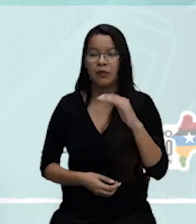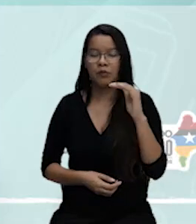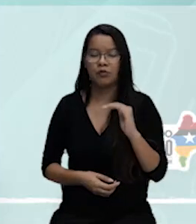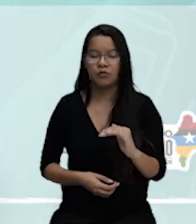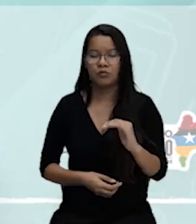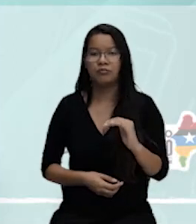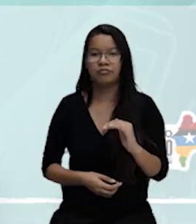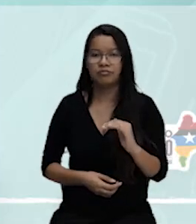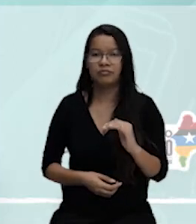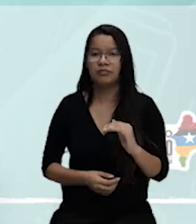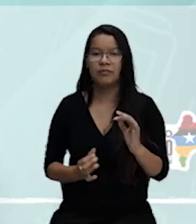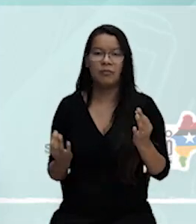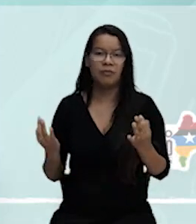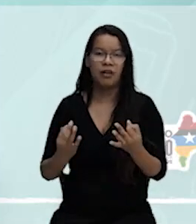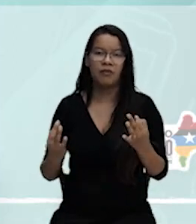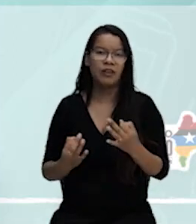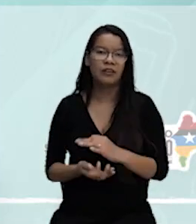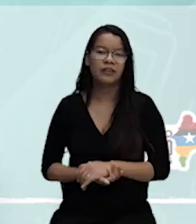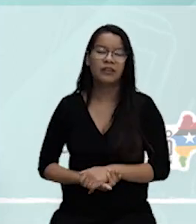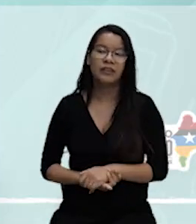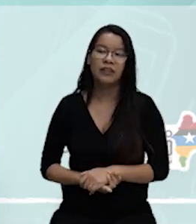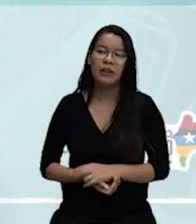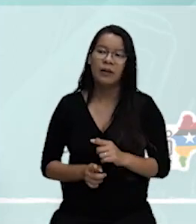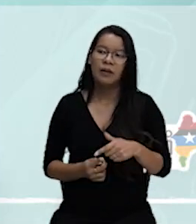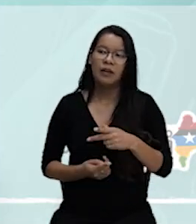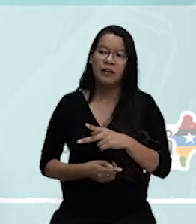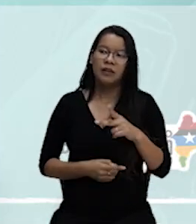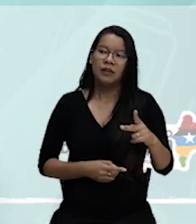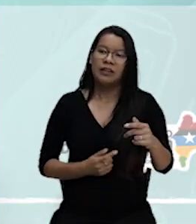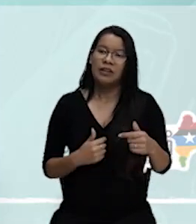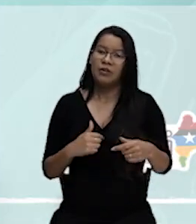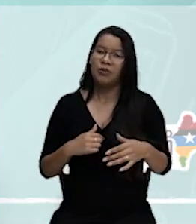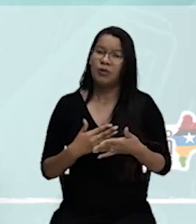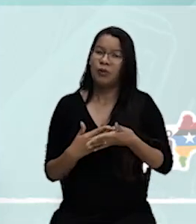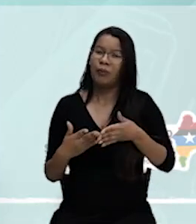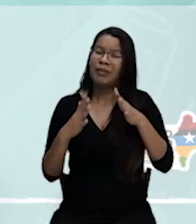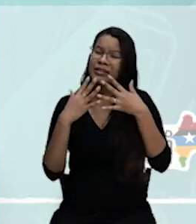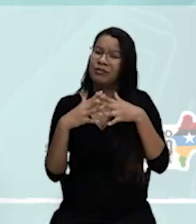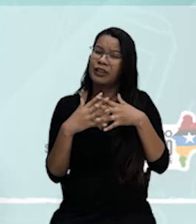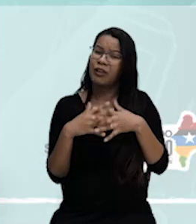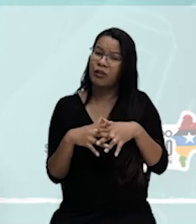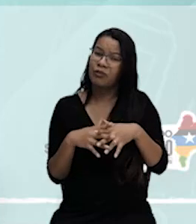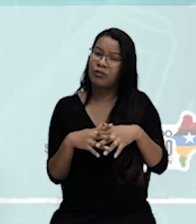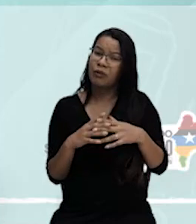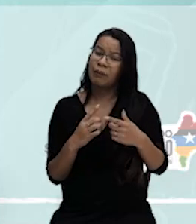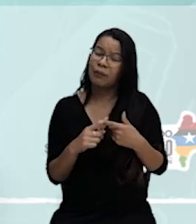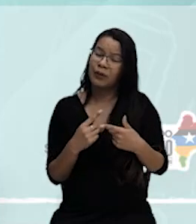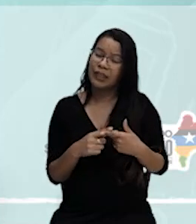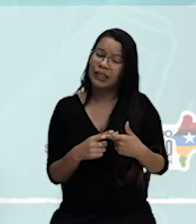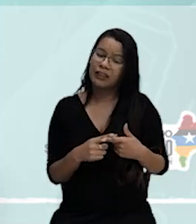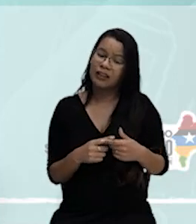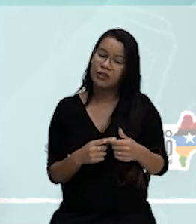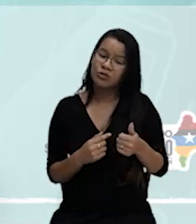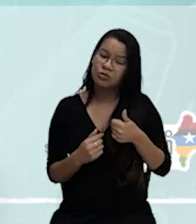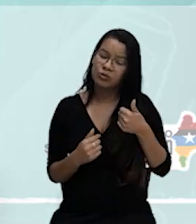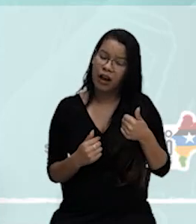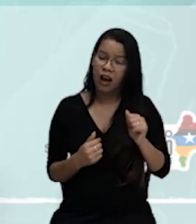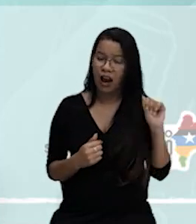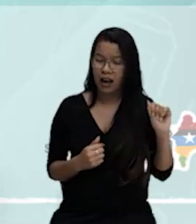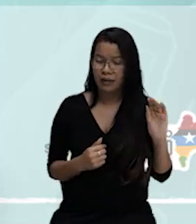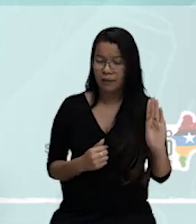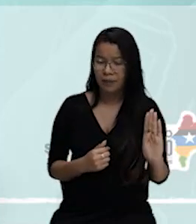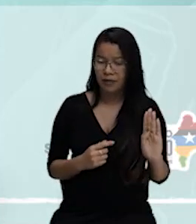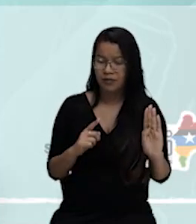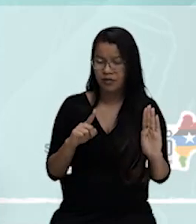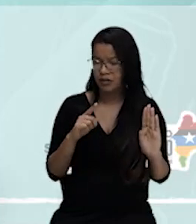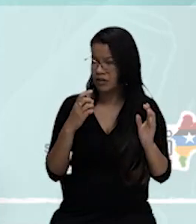solução. Perfeito, assim que você acha. Renata, eu estou começando a me confundir, porque lá nas duas primeiras letras, tu disse que tinha que